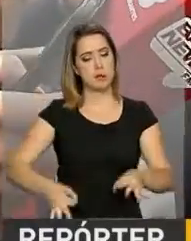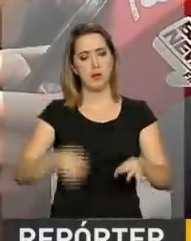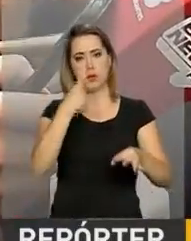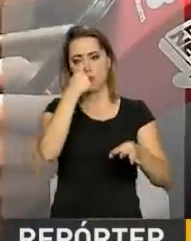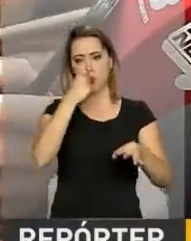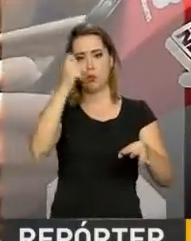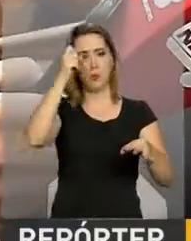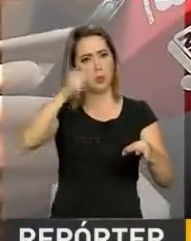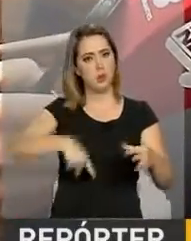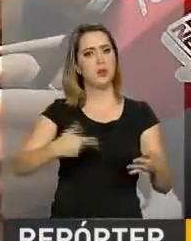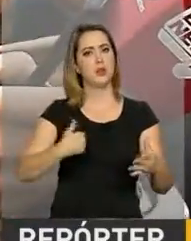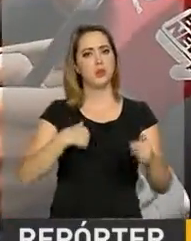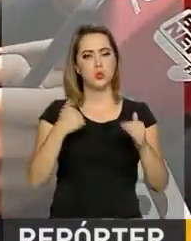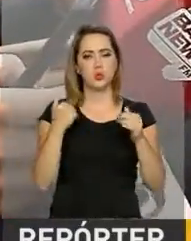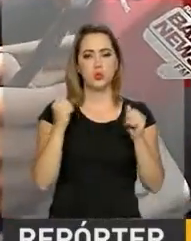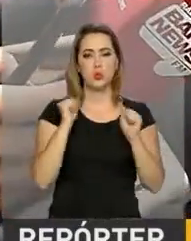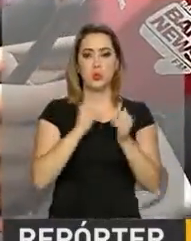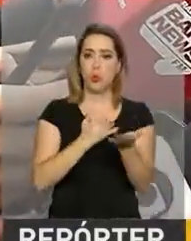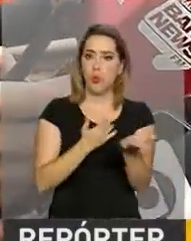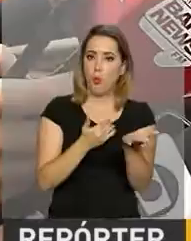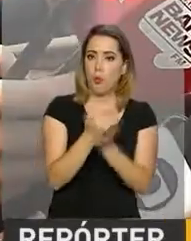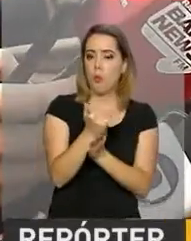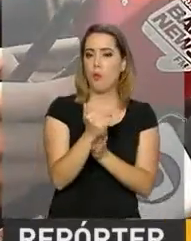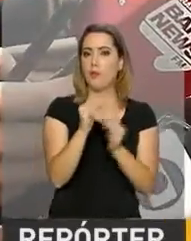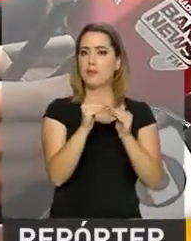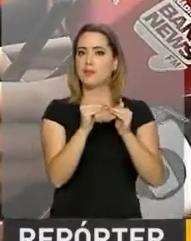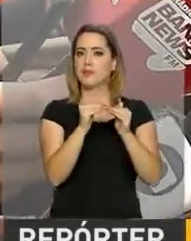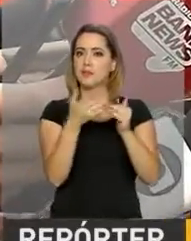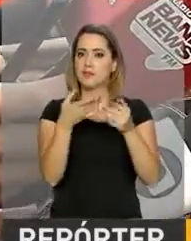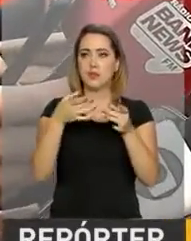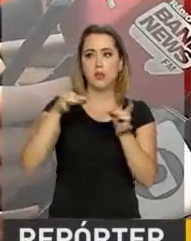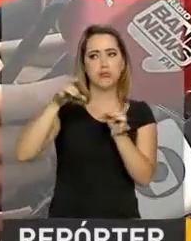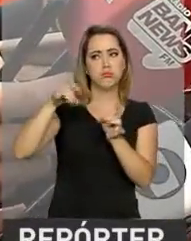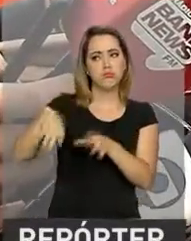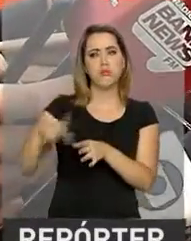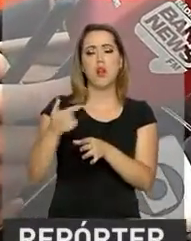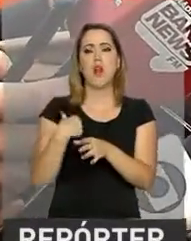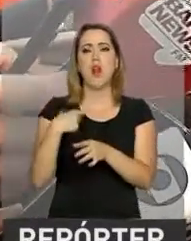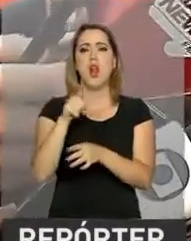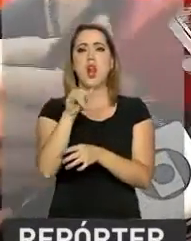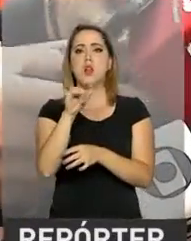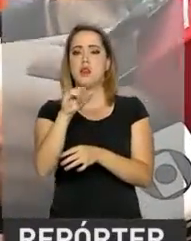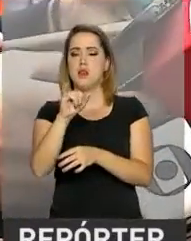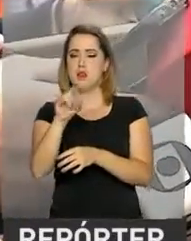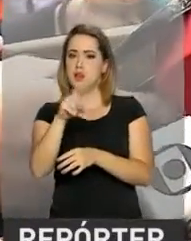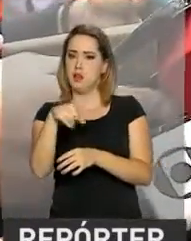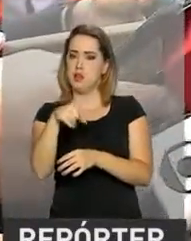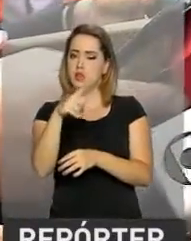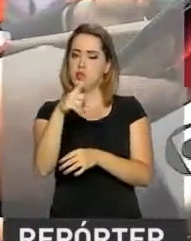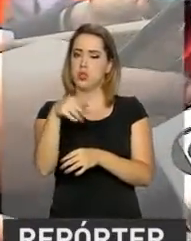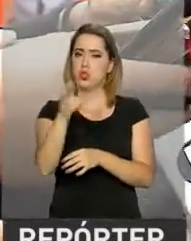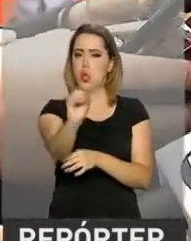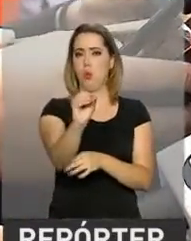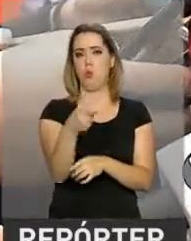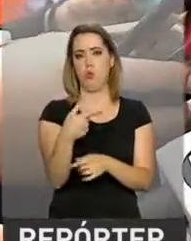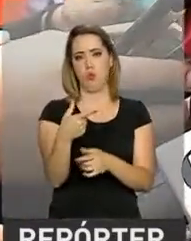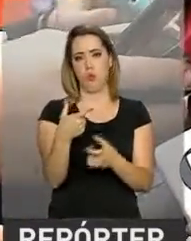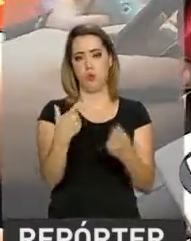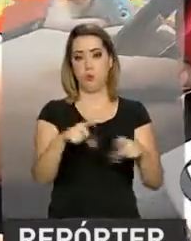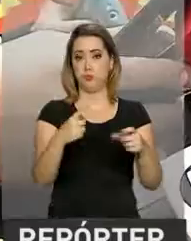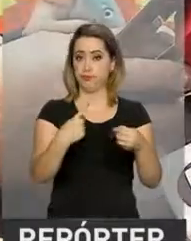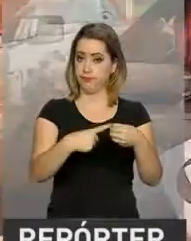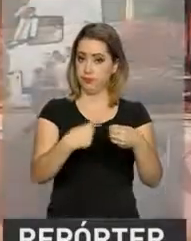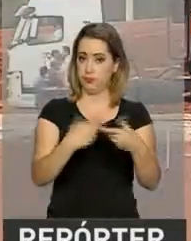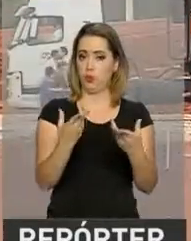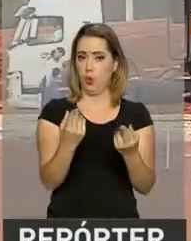desativação gradativa do lixão da estrutural e fazendo isso como prevê a política nacional de resíduos